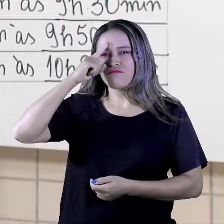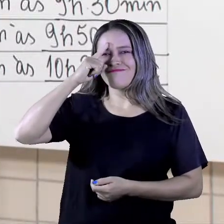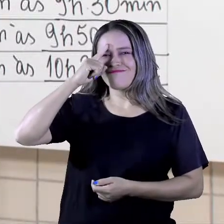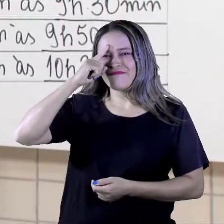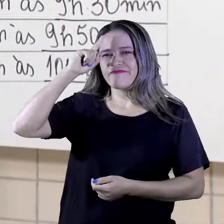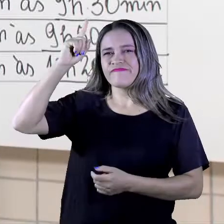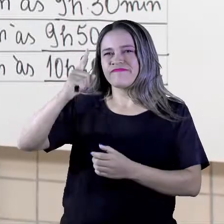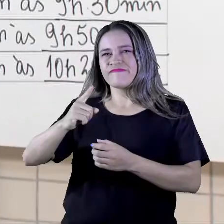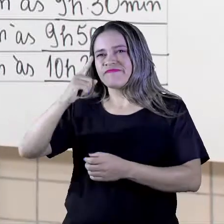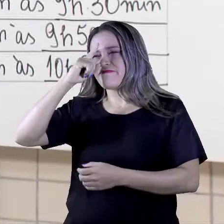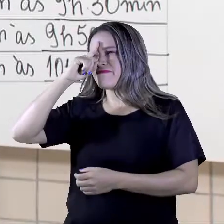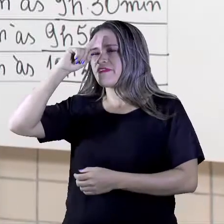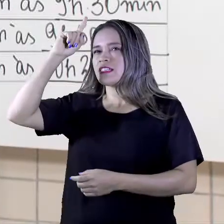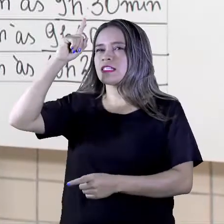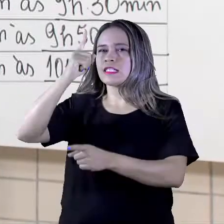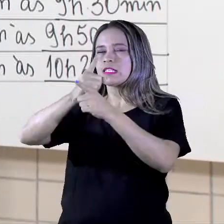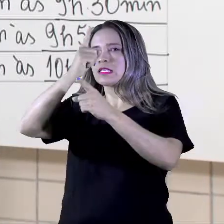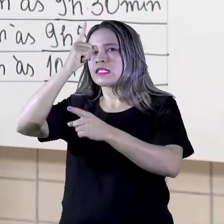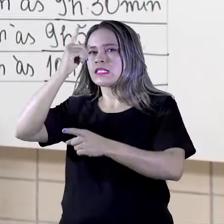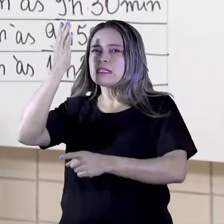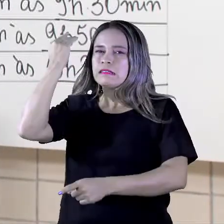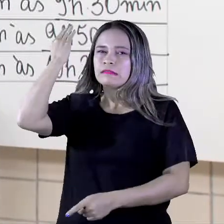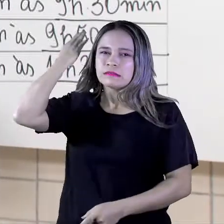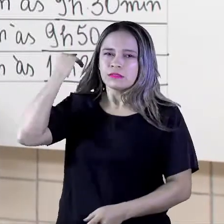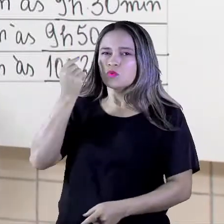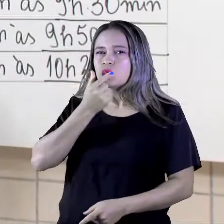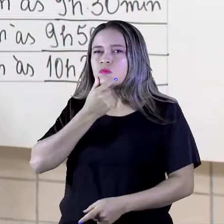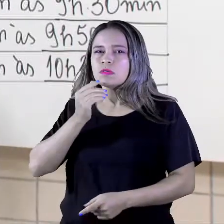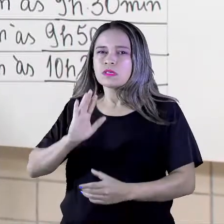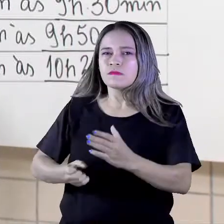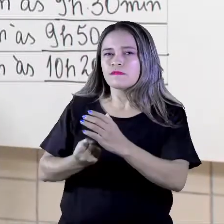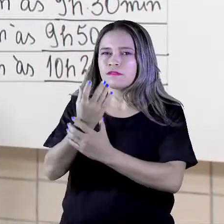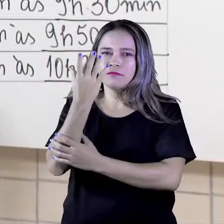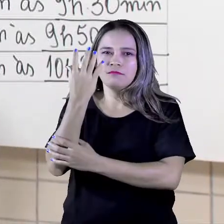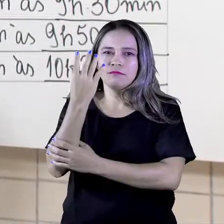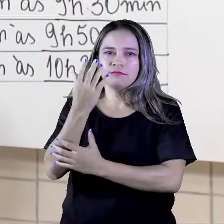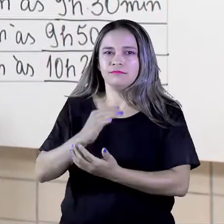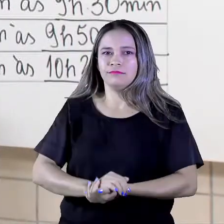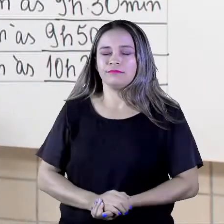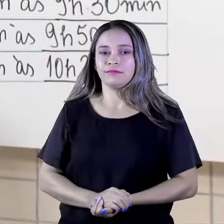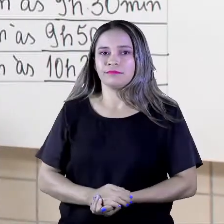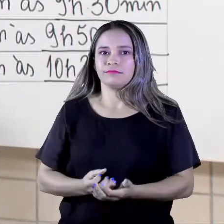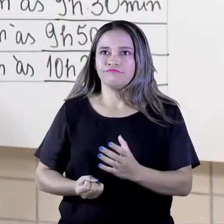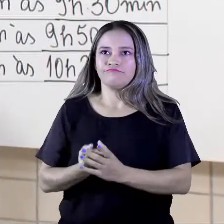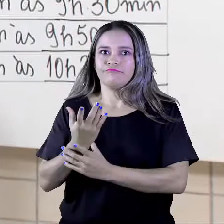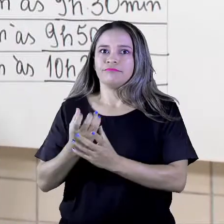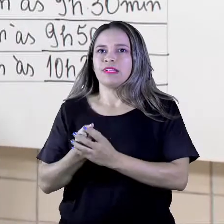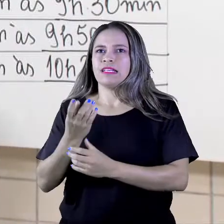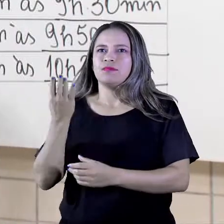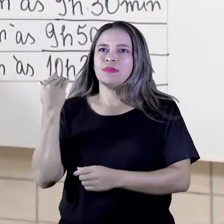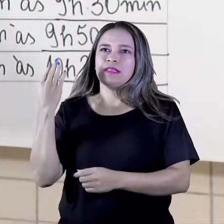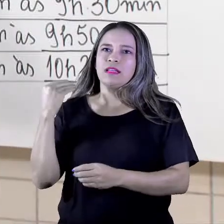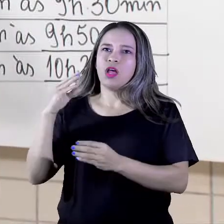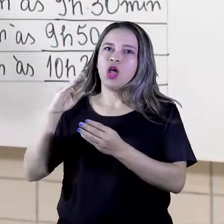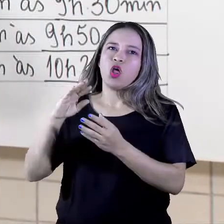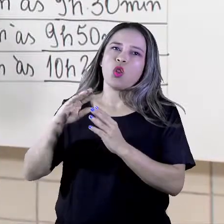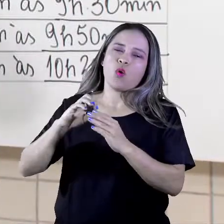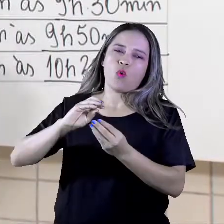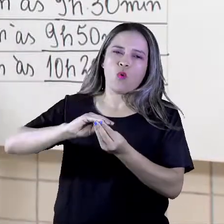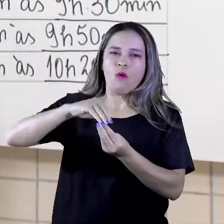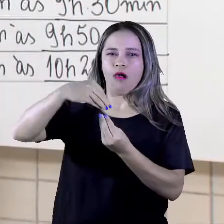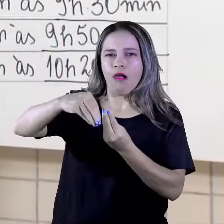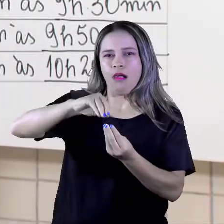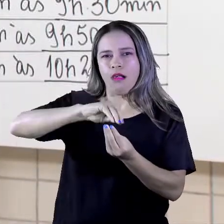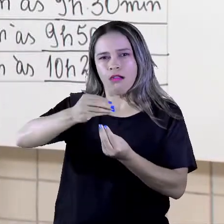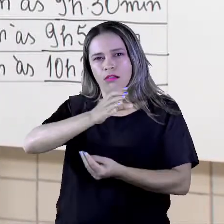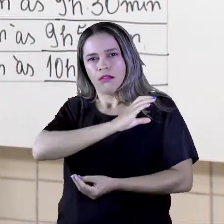que o homem já inventou, Então, antes mesmo do nosso tempo no calendário cristão, antes do